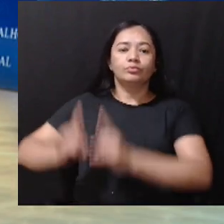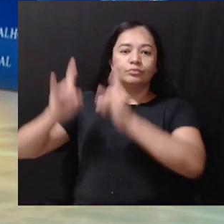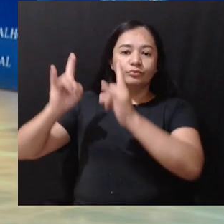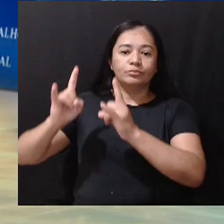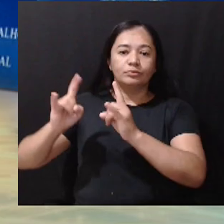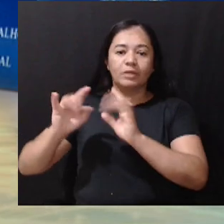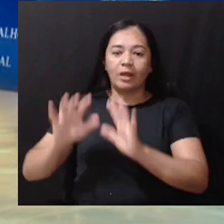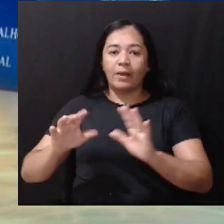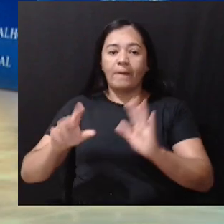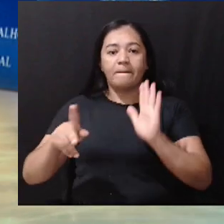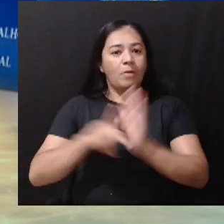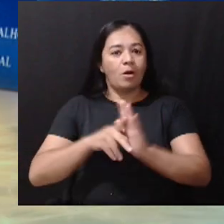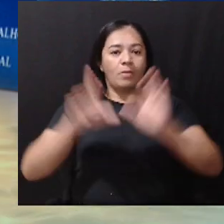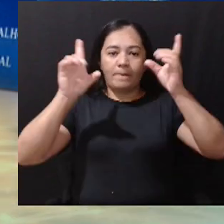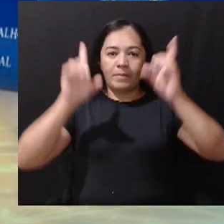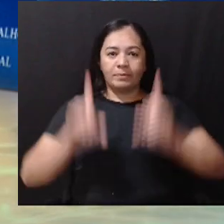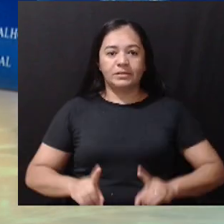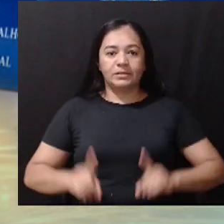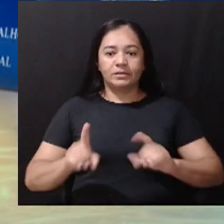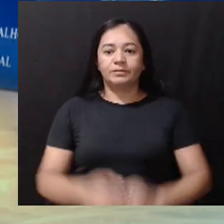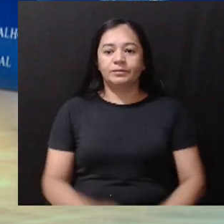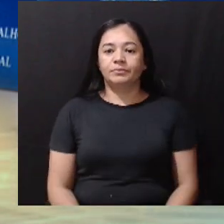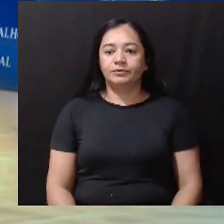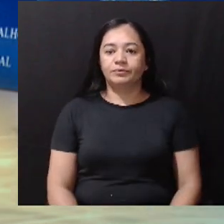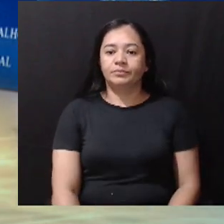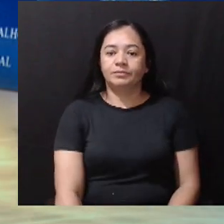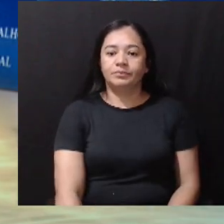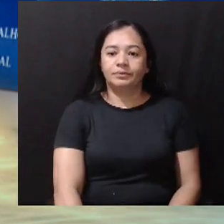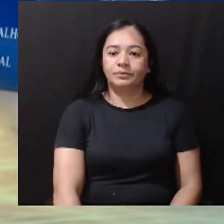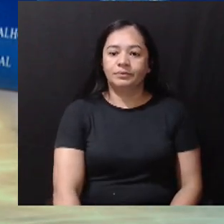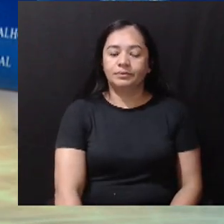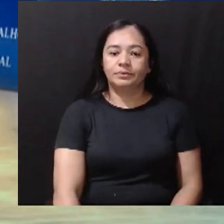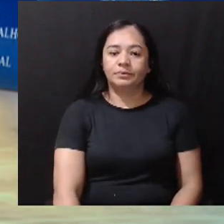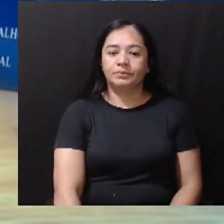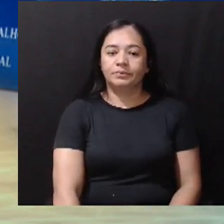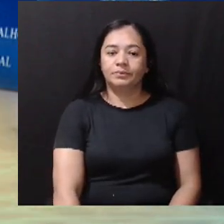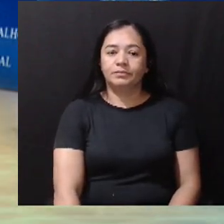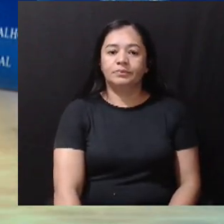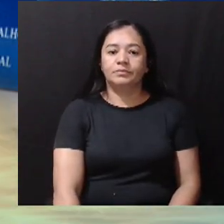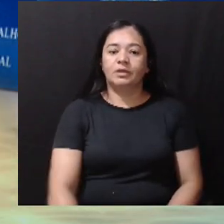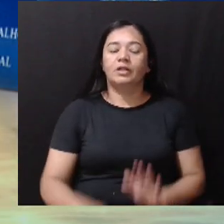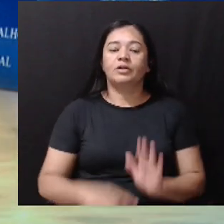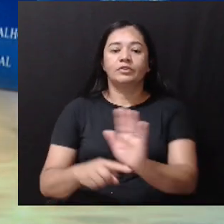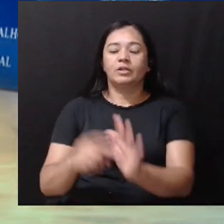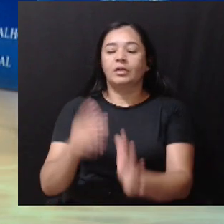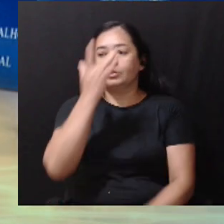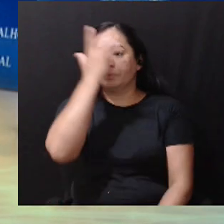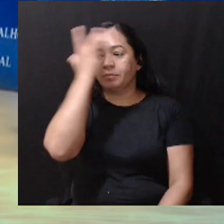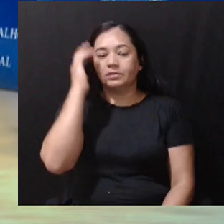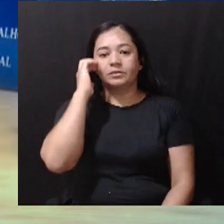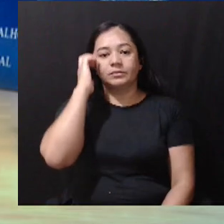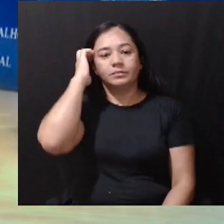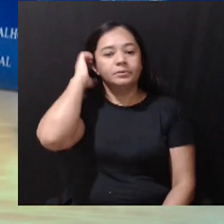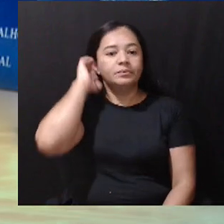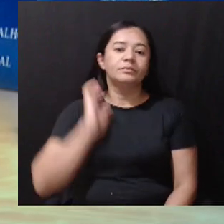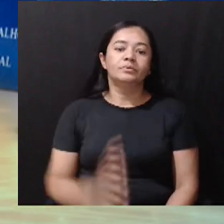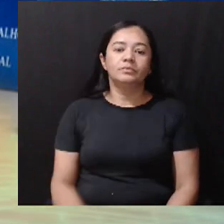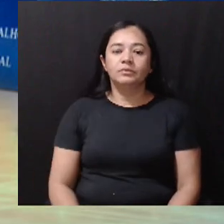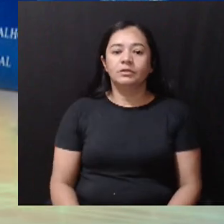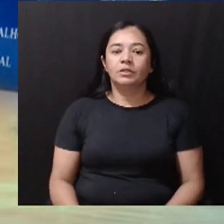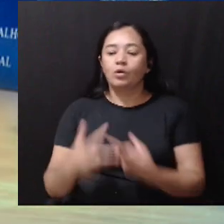é específica para pessoas com deficiência. Auxiliar de pessoal, auxiliar mecânico